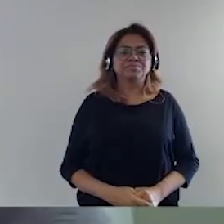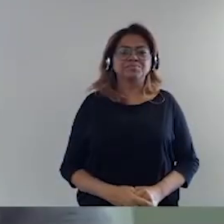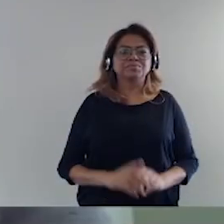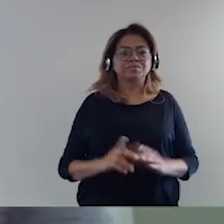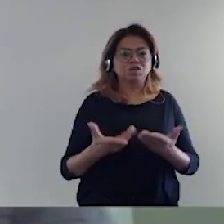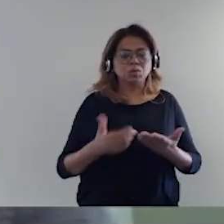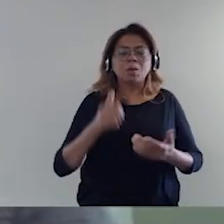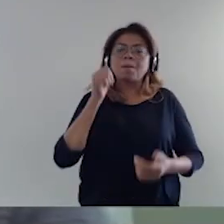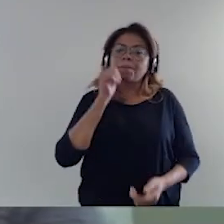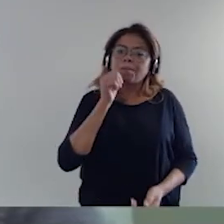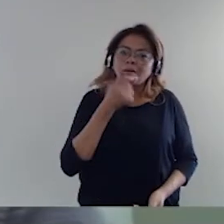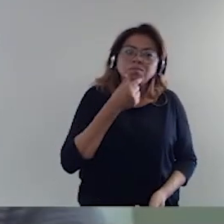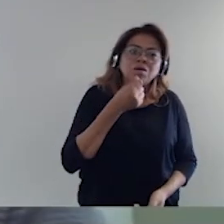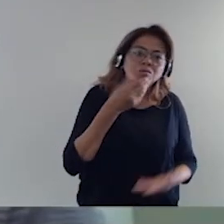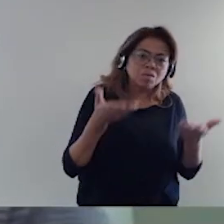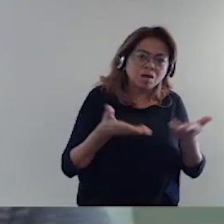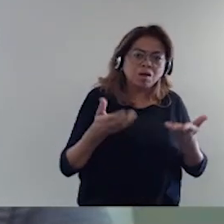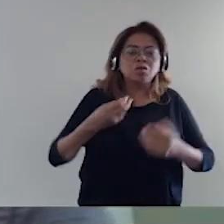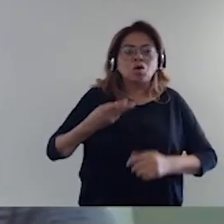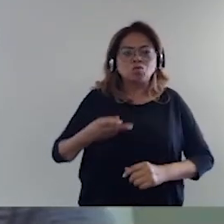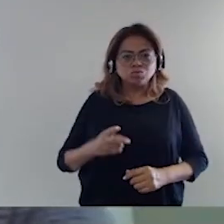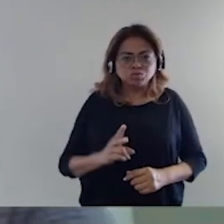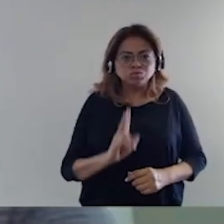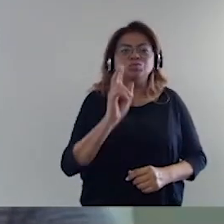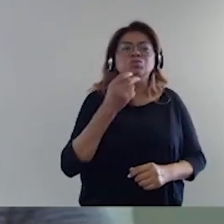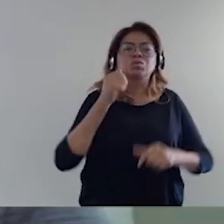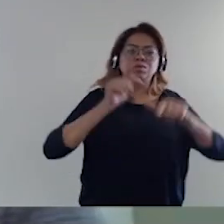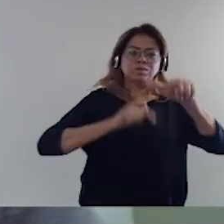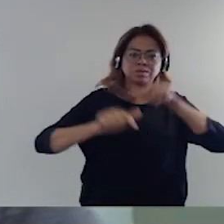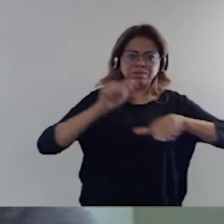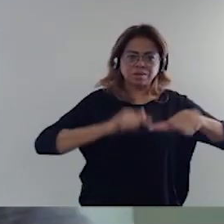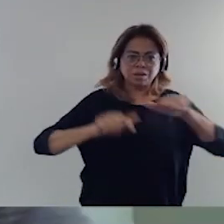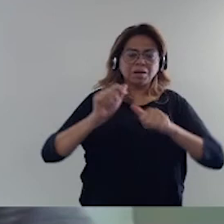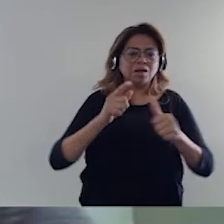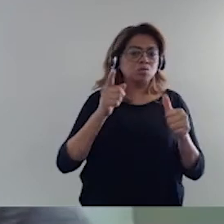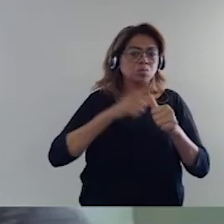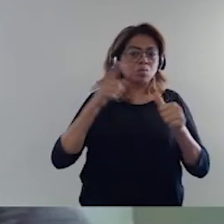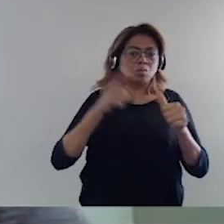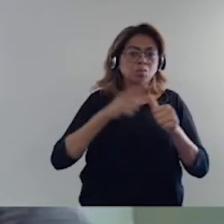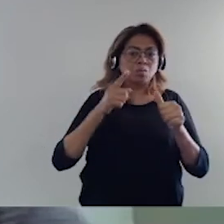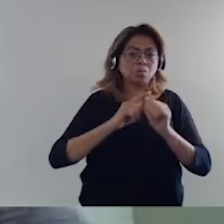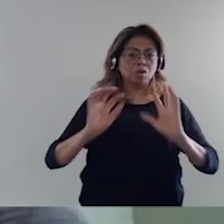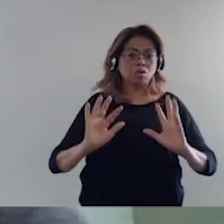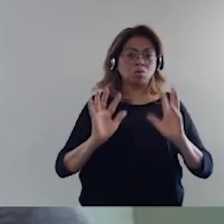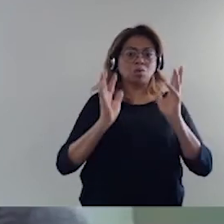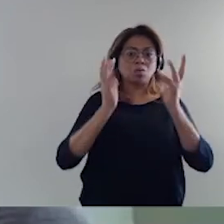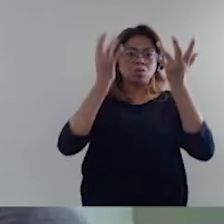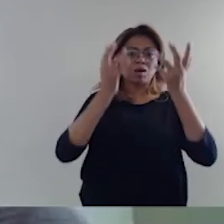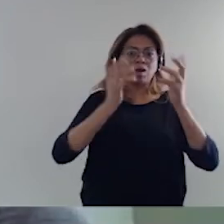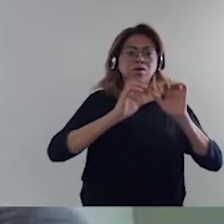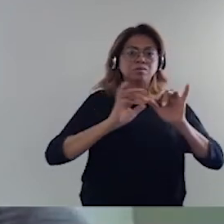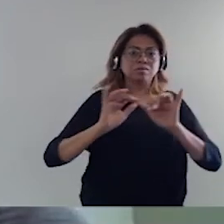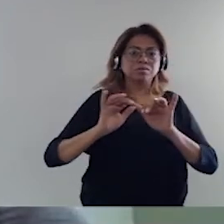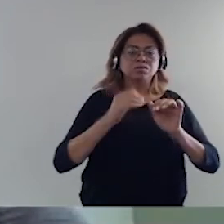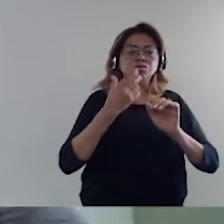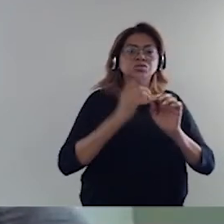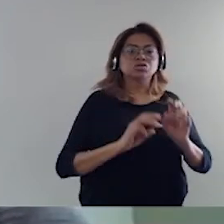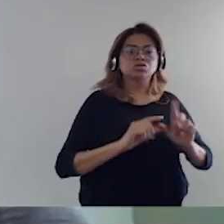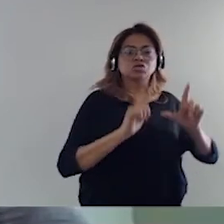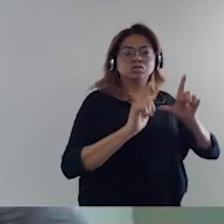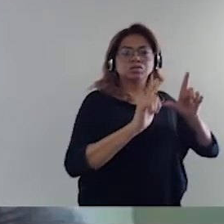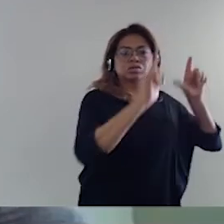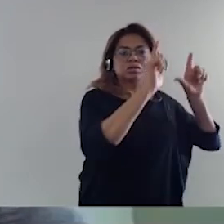Senhoras e senhores, em continuidade aos trabalhos do primeiro Congresso Digital